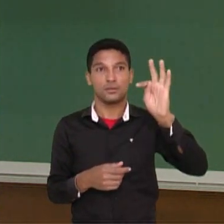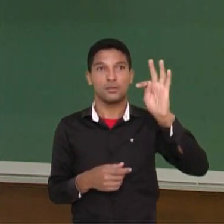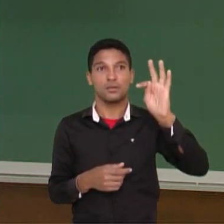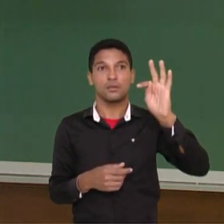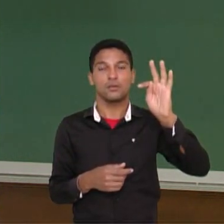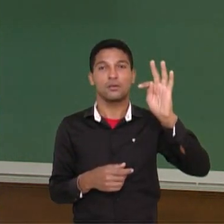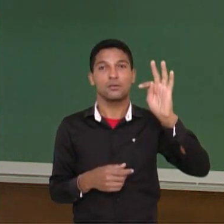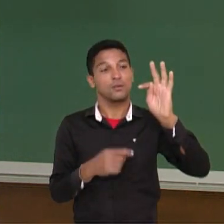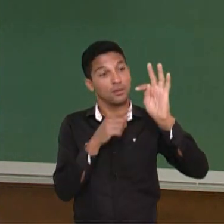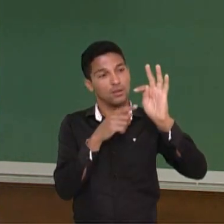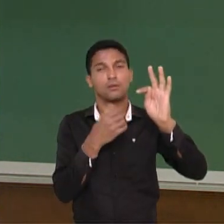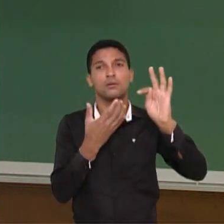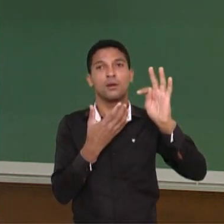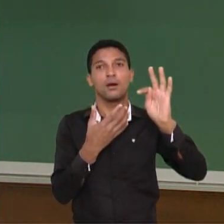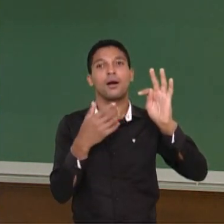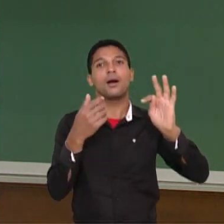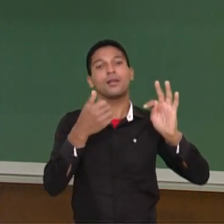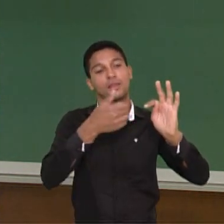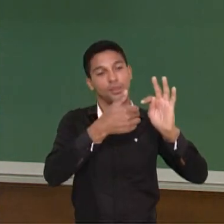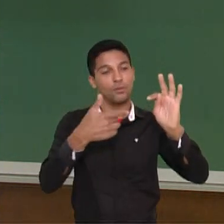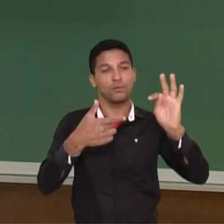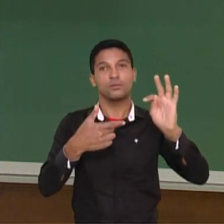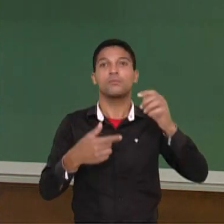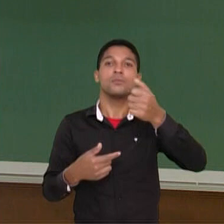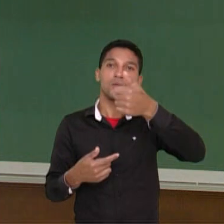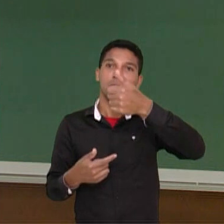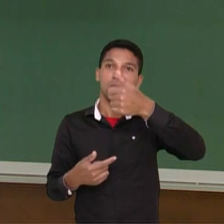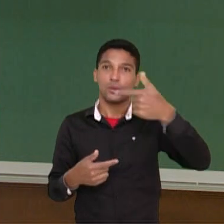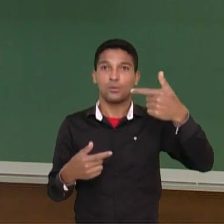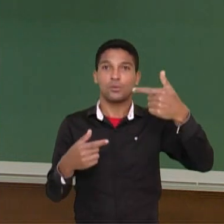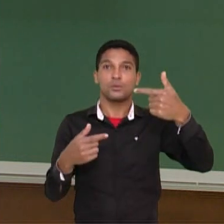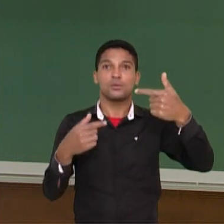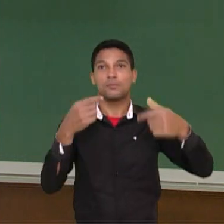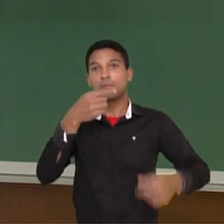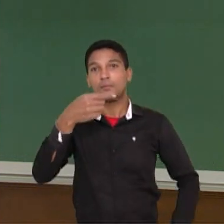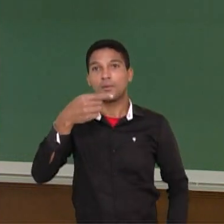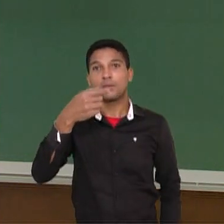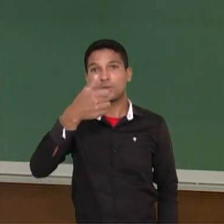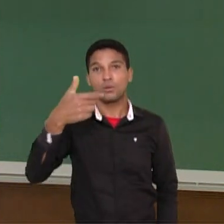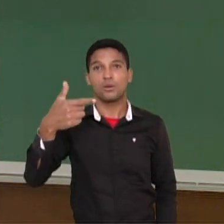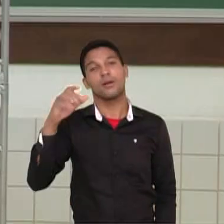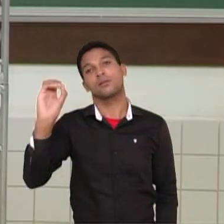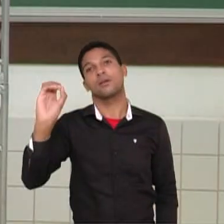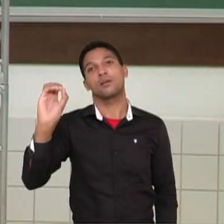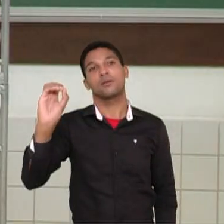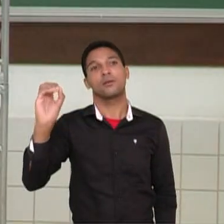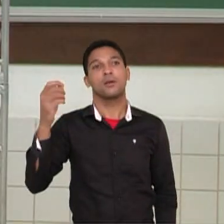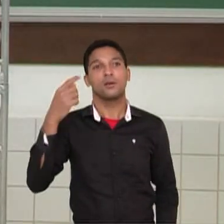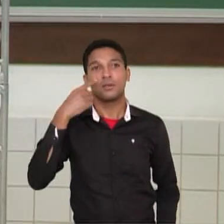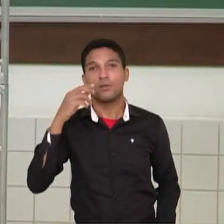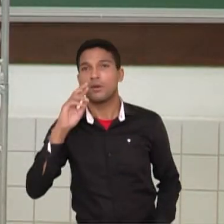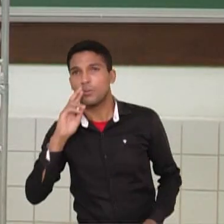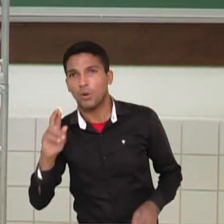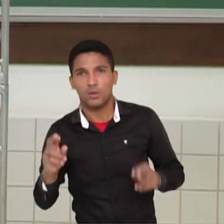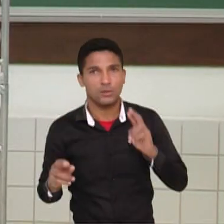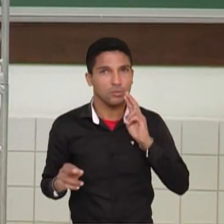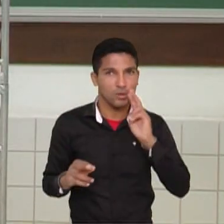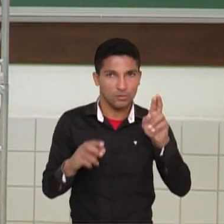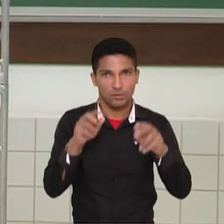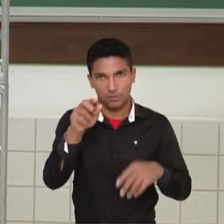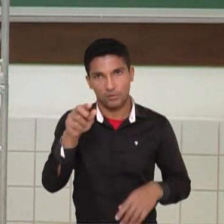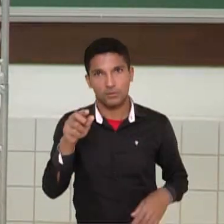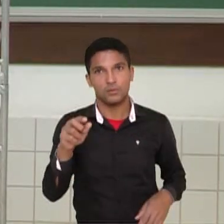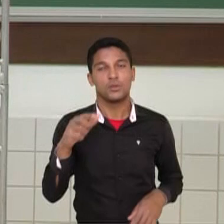menos 12. Então, o outro valor de t é 12. Veja se as duas respostas faz sentido para você.